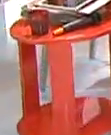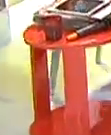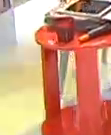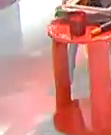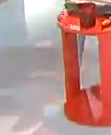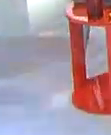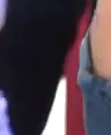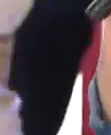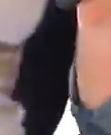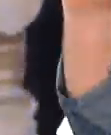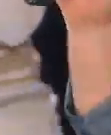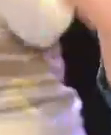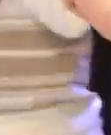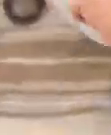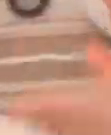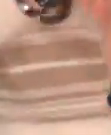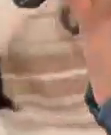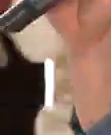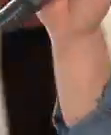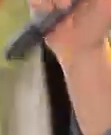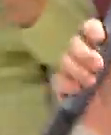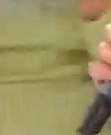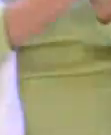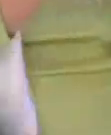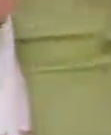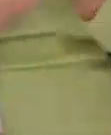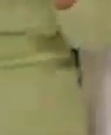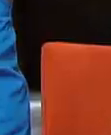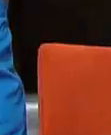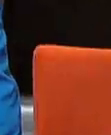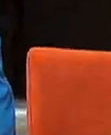dançar, porque o programa não tarda, está a acabar. Tens de fazer.